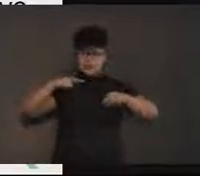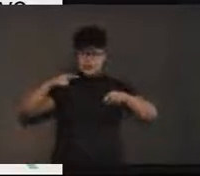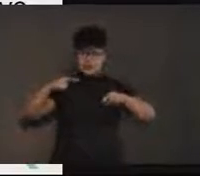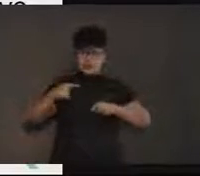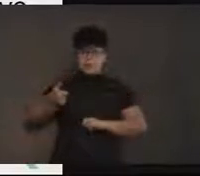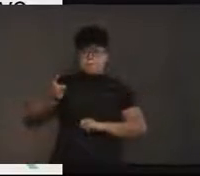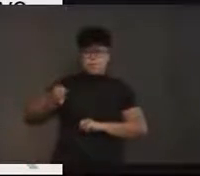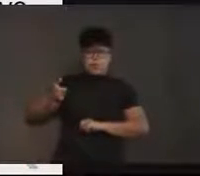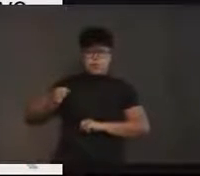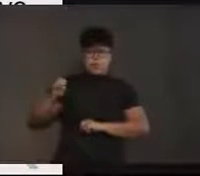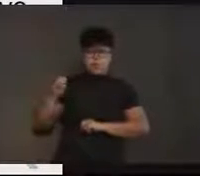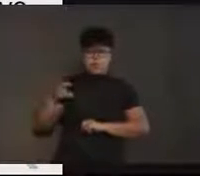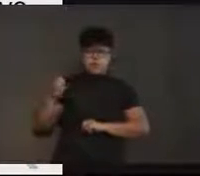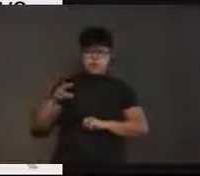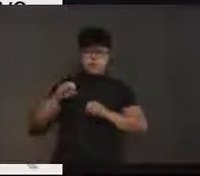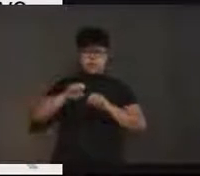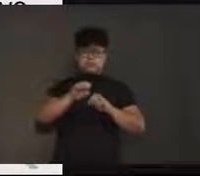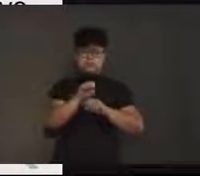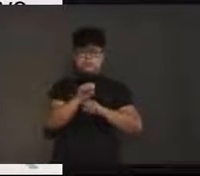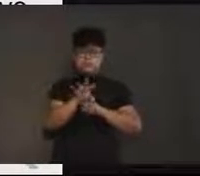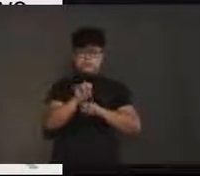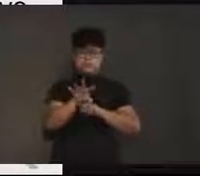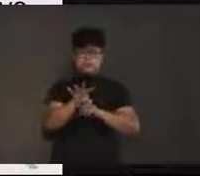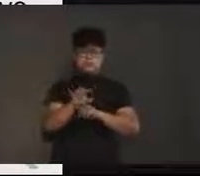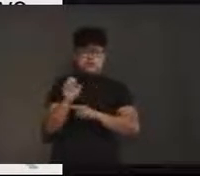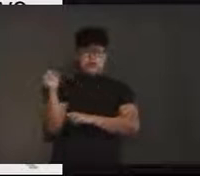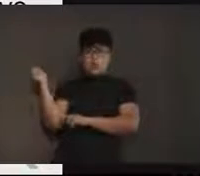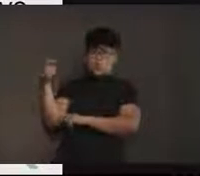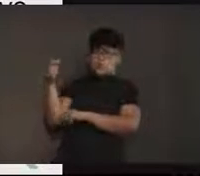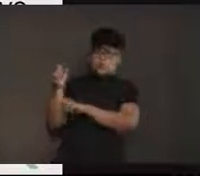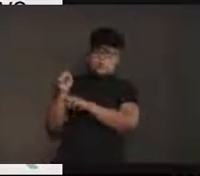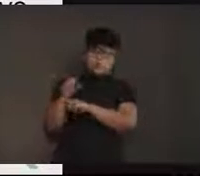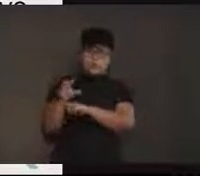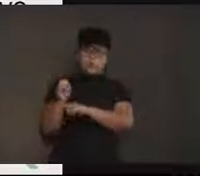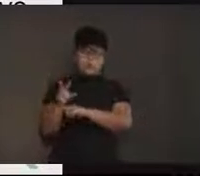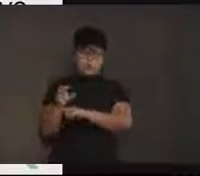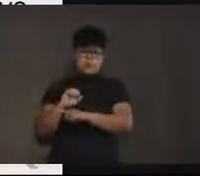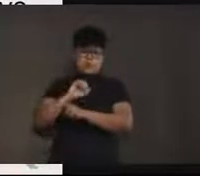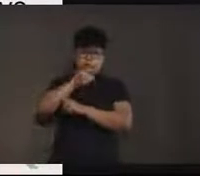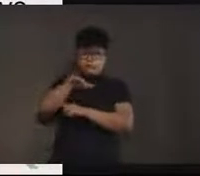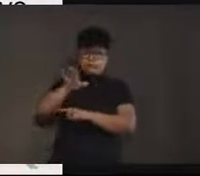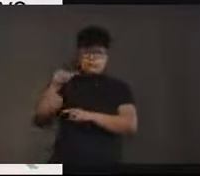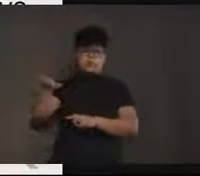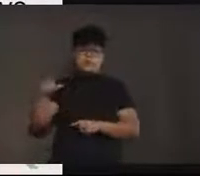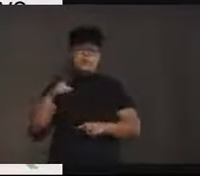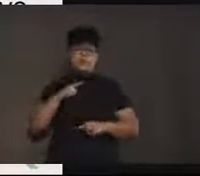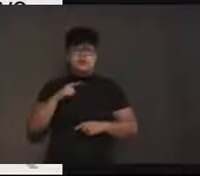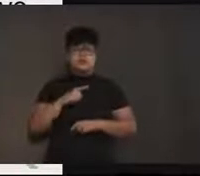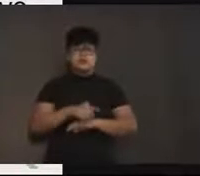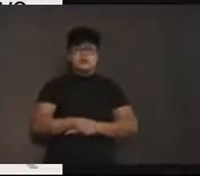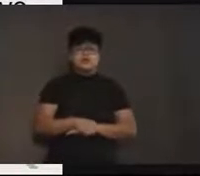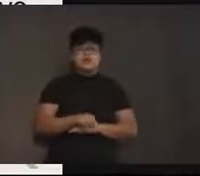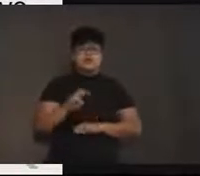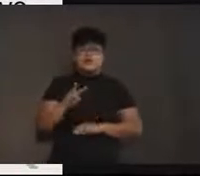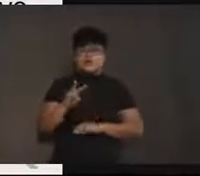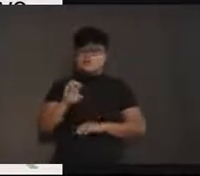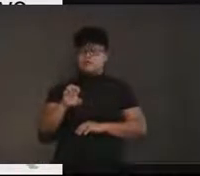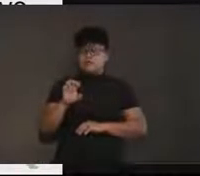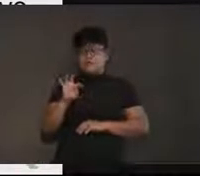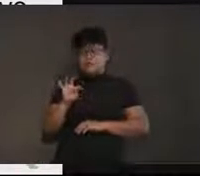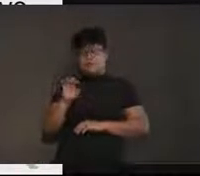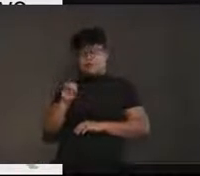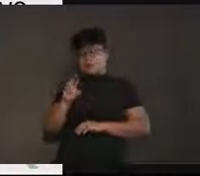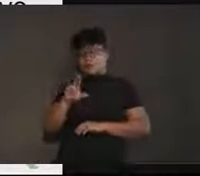elétricos de luz os o letones vetoriais são ondas solitárias com duas ou mais